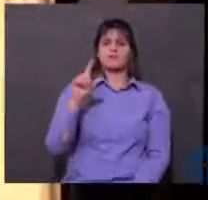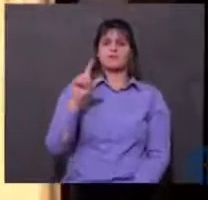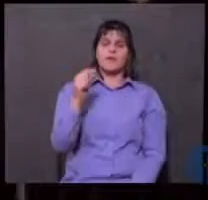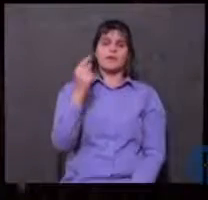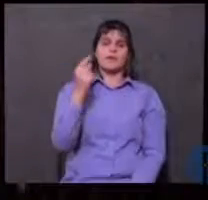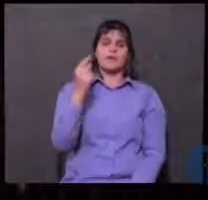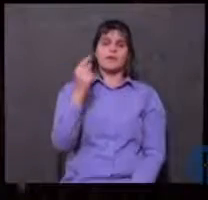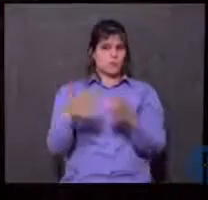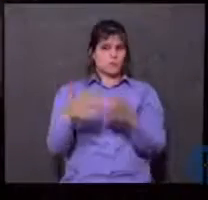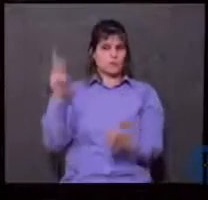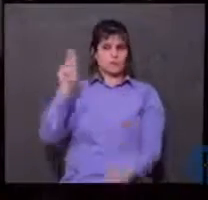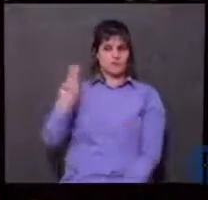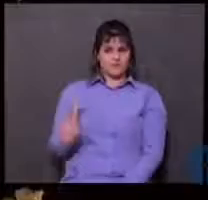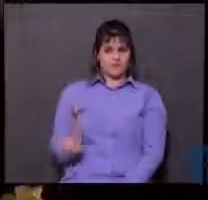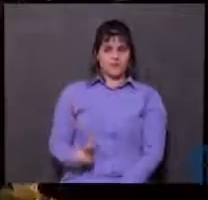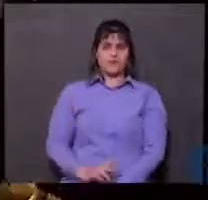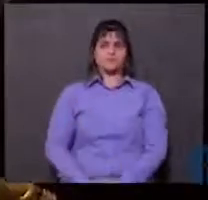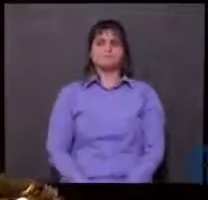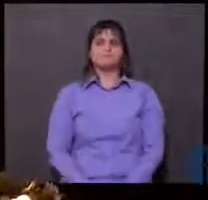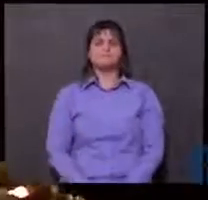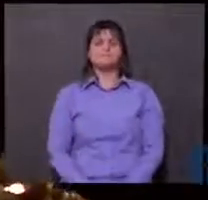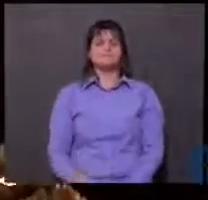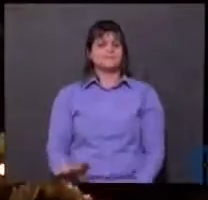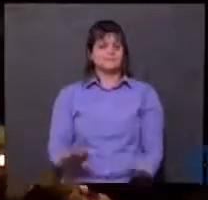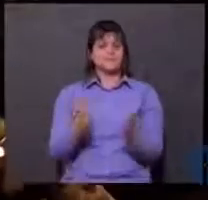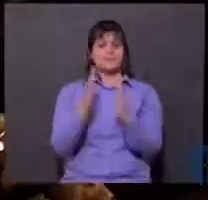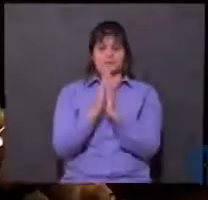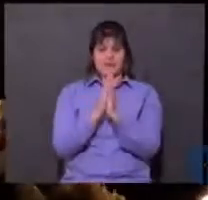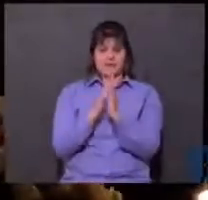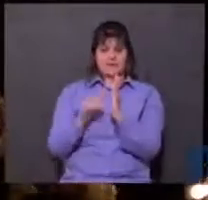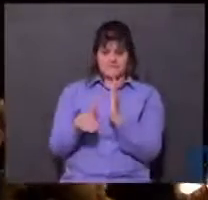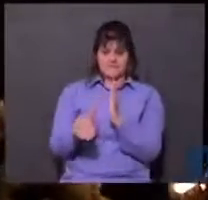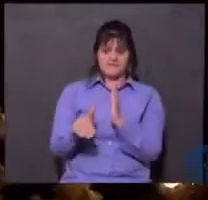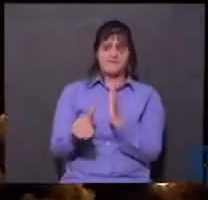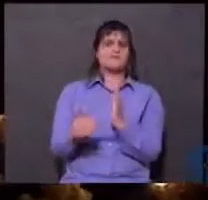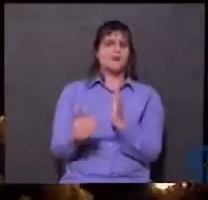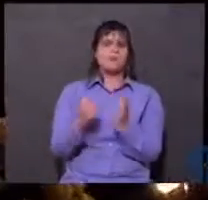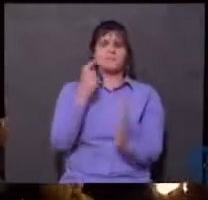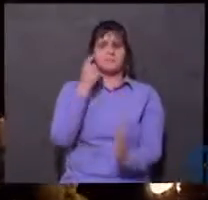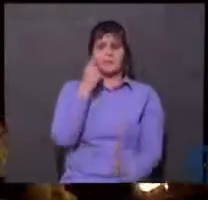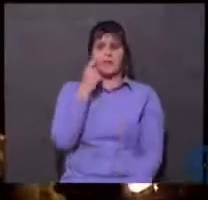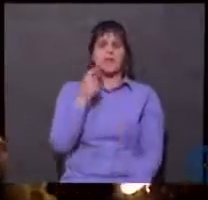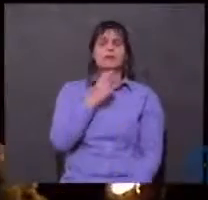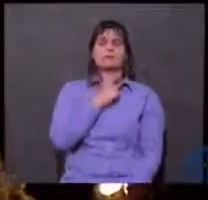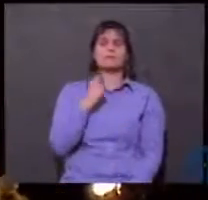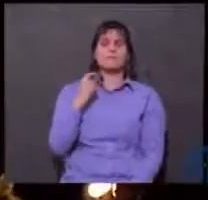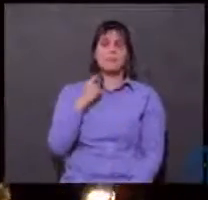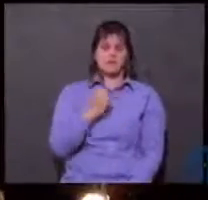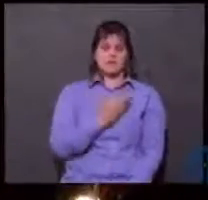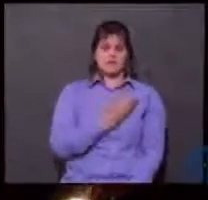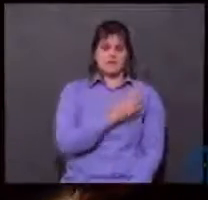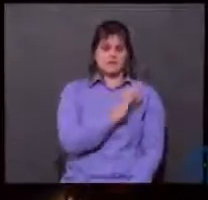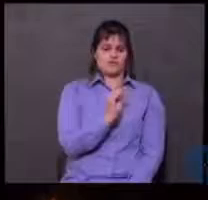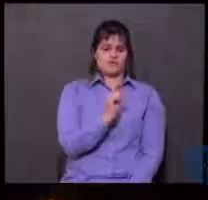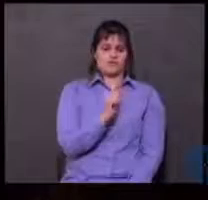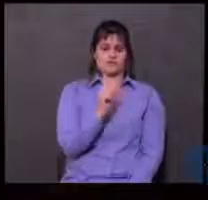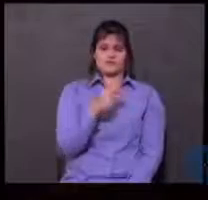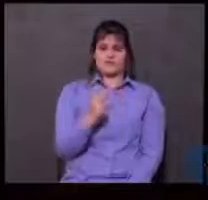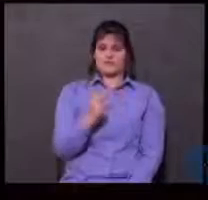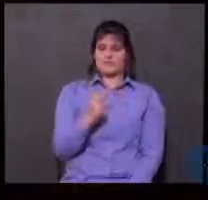Venezuela. A celebração da palavra será presidida pelo Sr. Dom José Leonardo Lemos